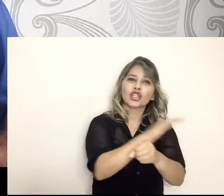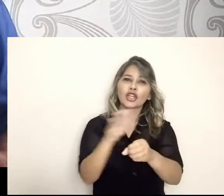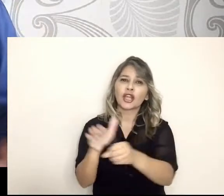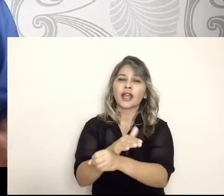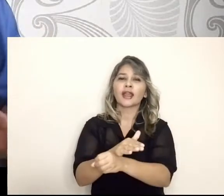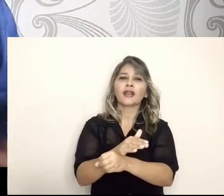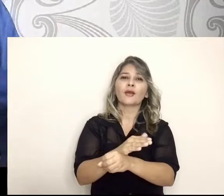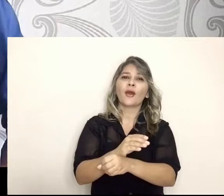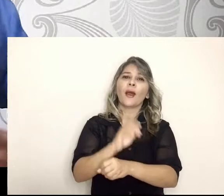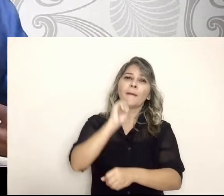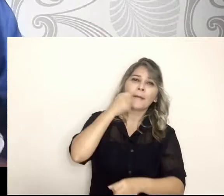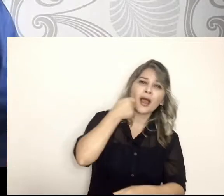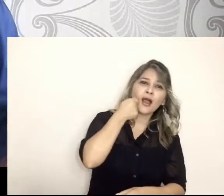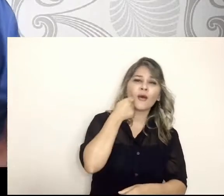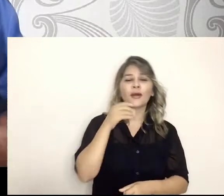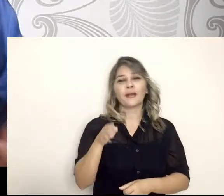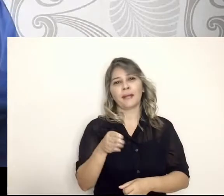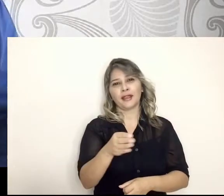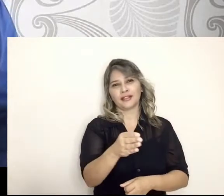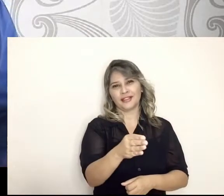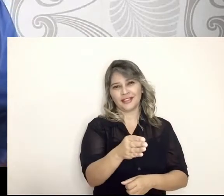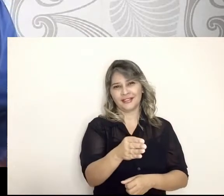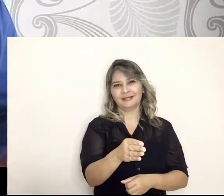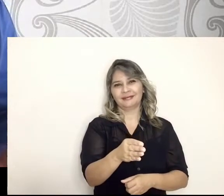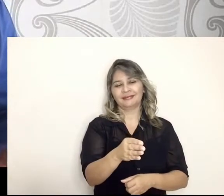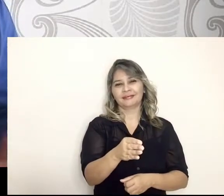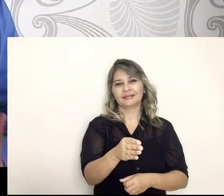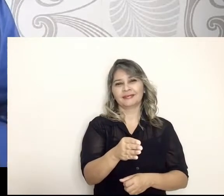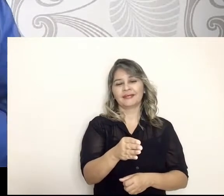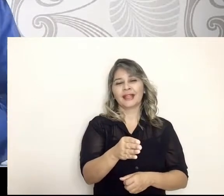ainda sobraram 12 cestos cheios.